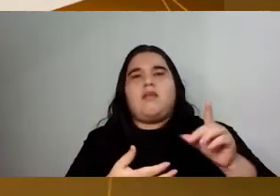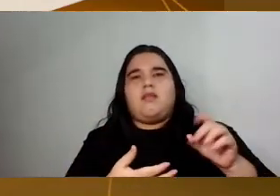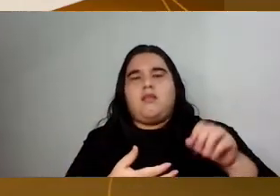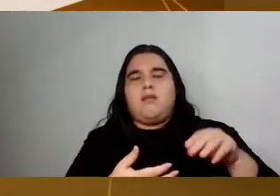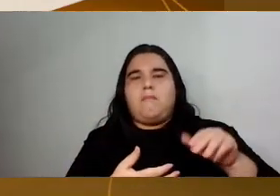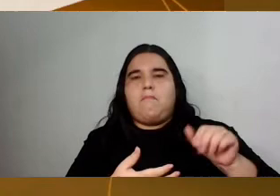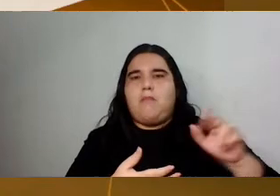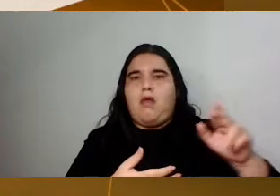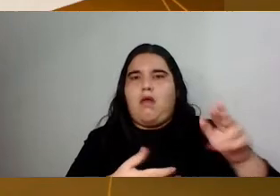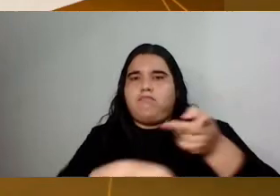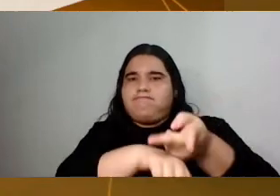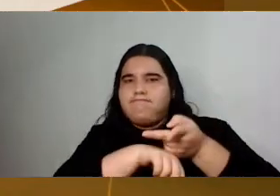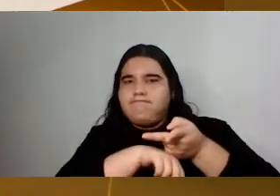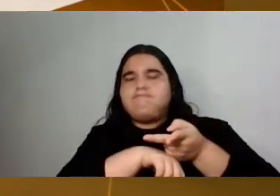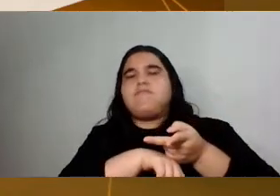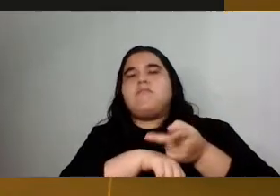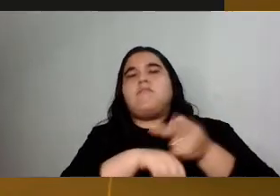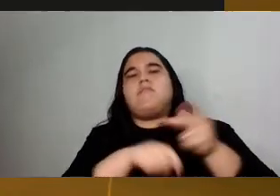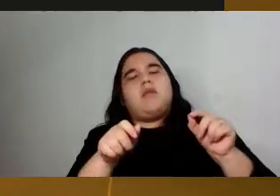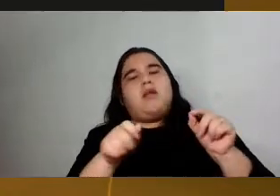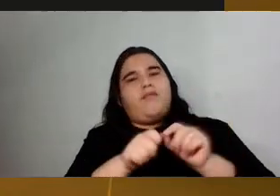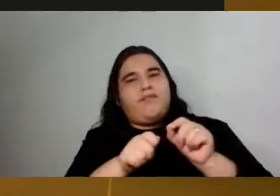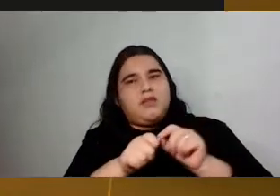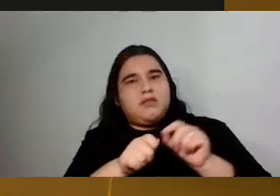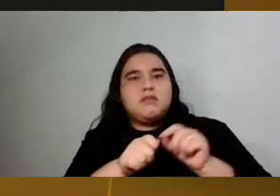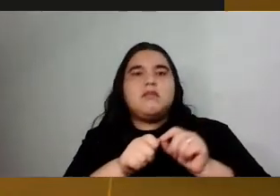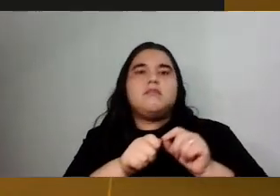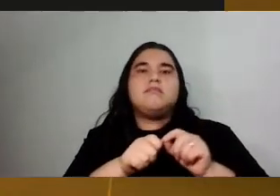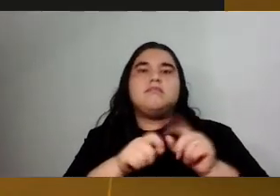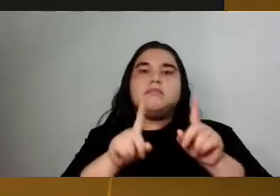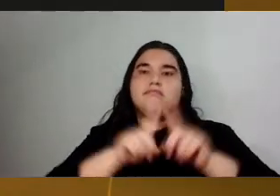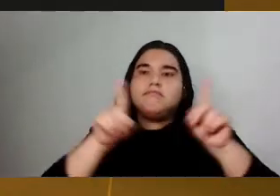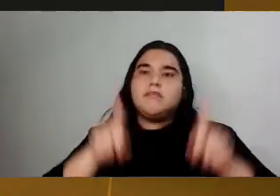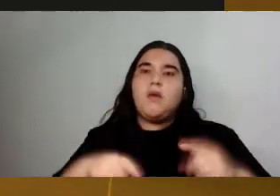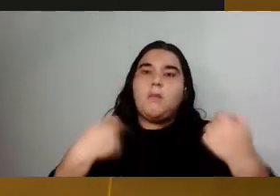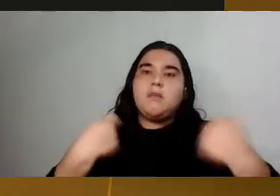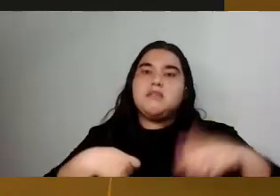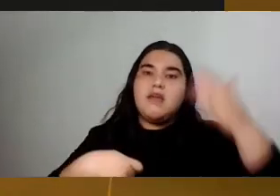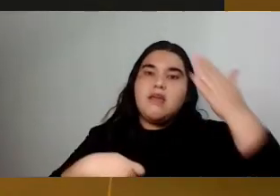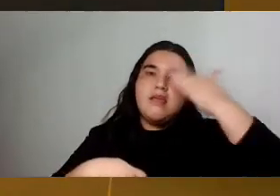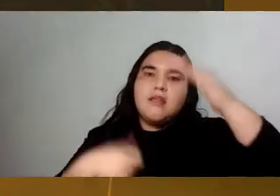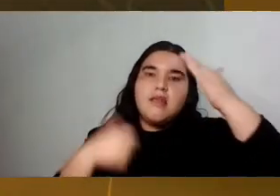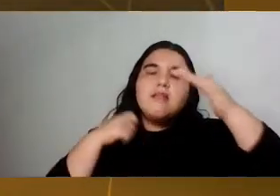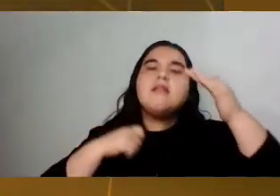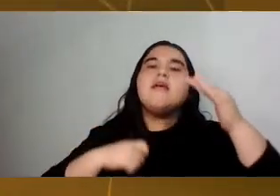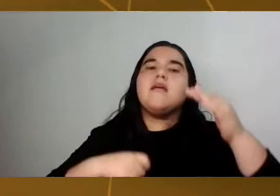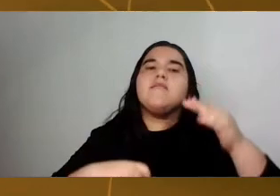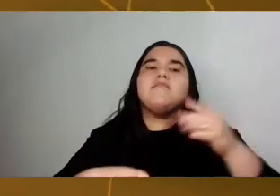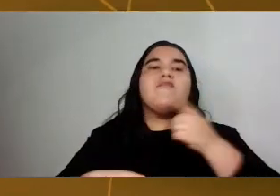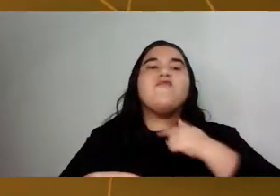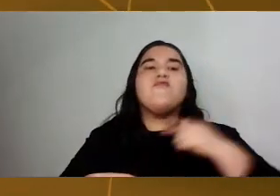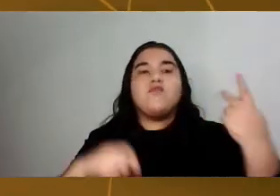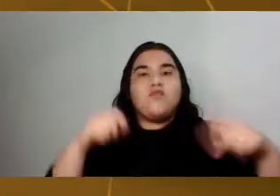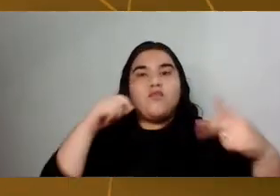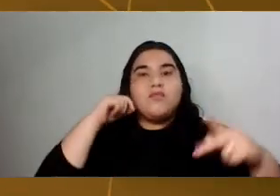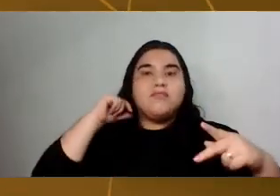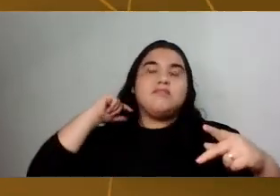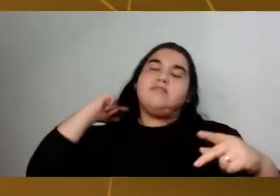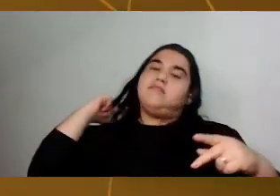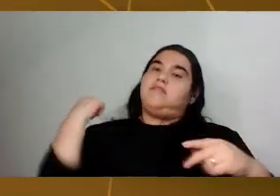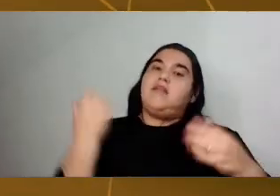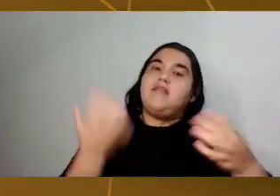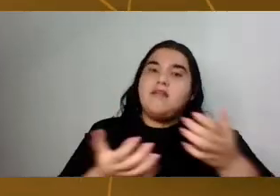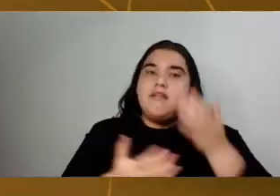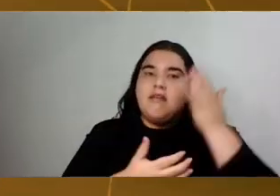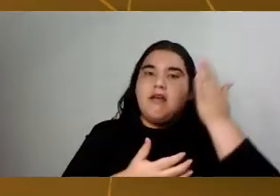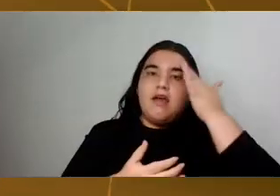projeto, a gente teve que entender a demanda dele, do cliente. Eu acho que isso é importantíssimo. A gente viu o que ele queria,